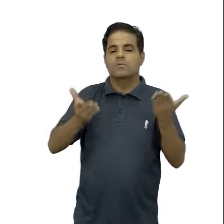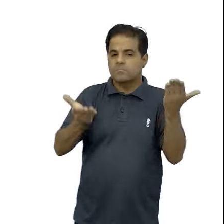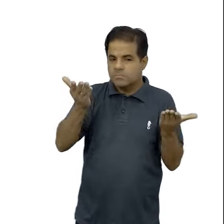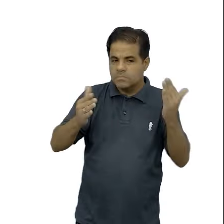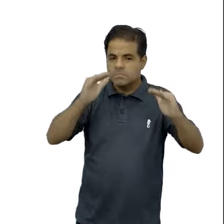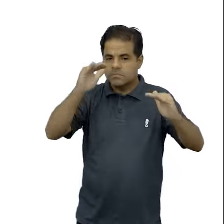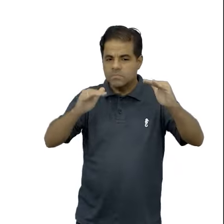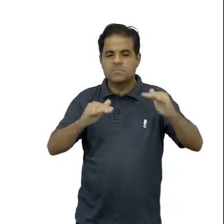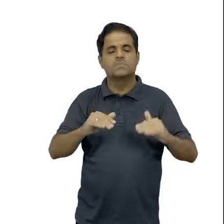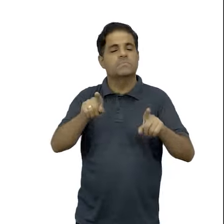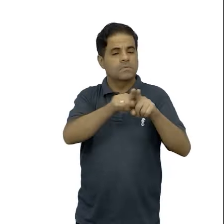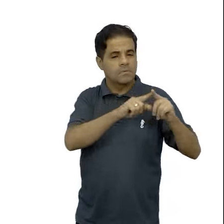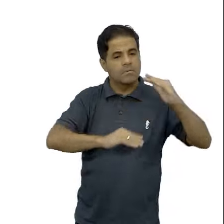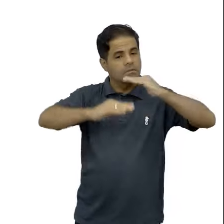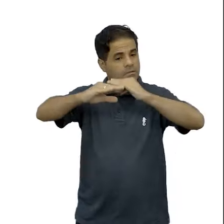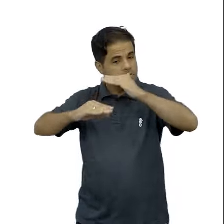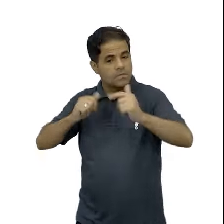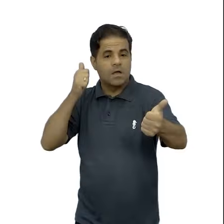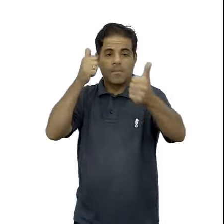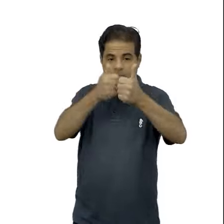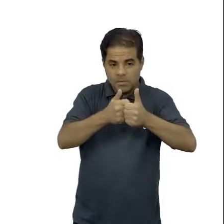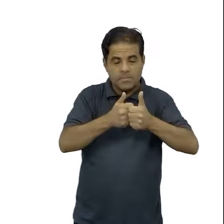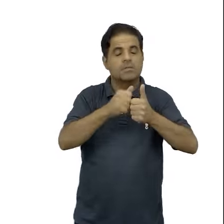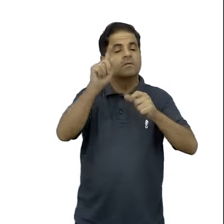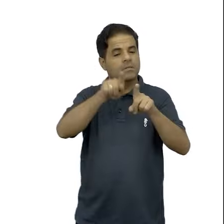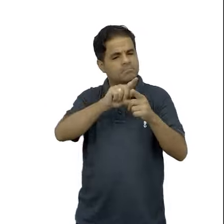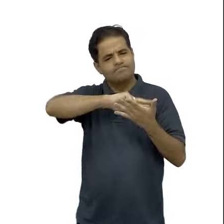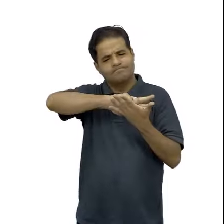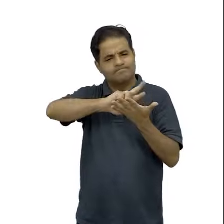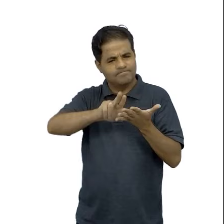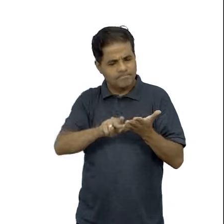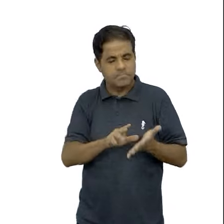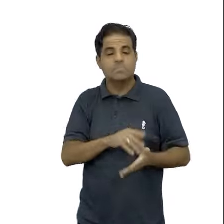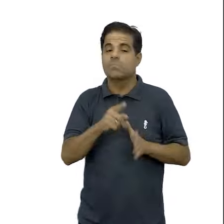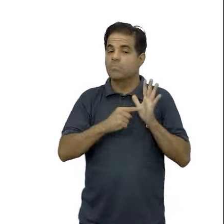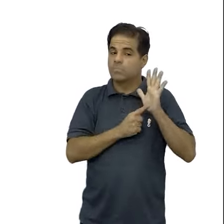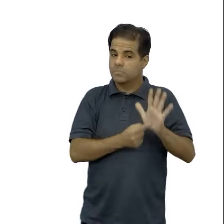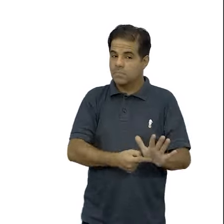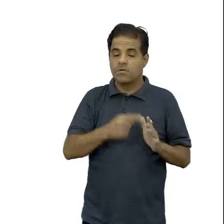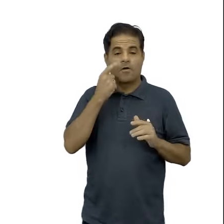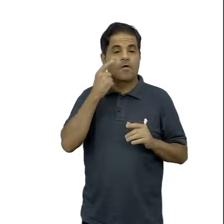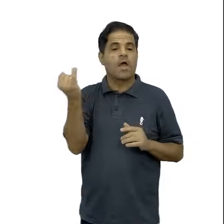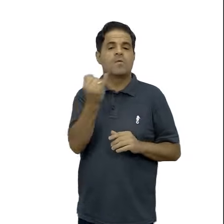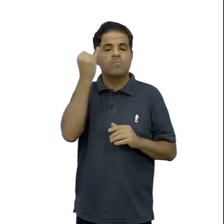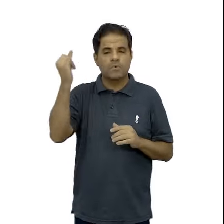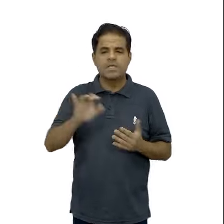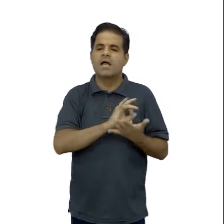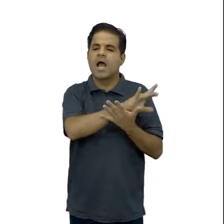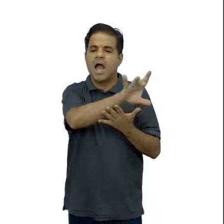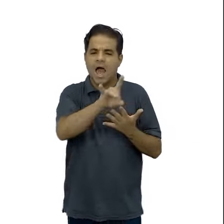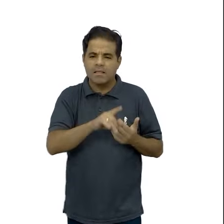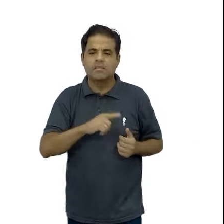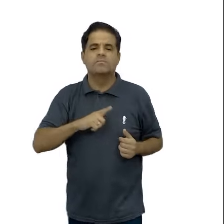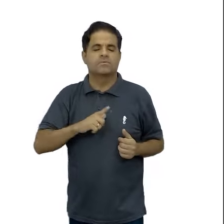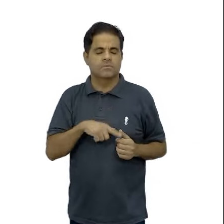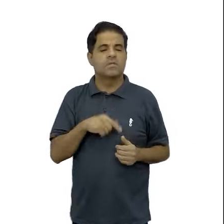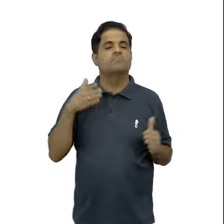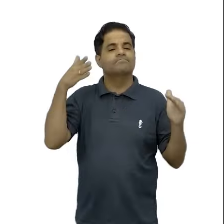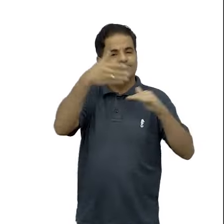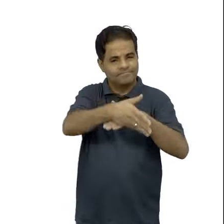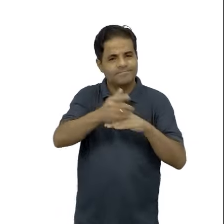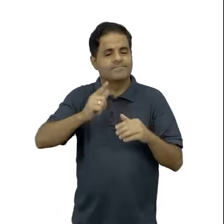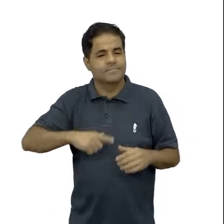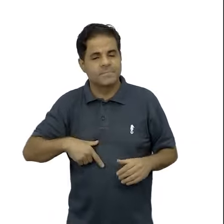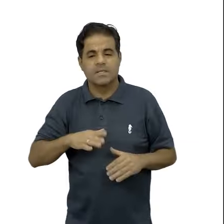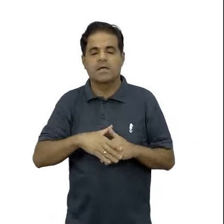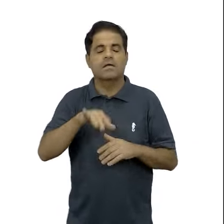equivalência, proporcionalidade, aproximação, dentre outras, mostrando a importância que cada um deles exerce